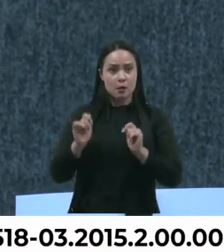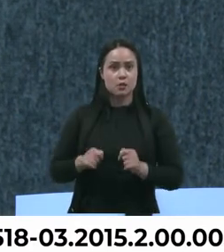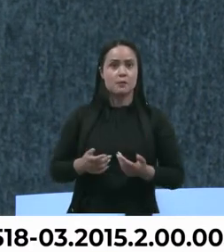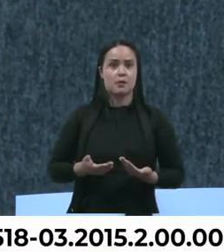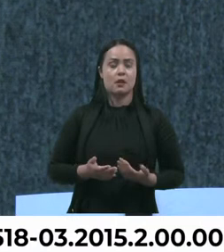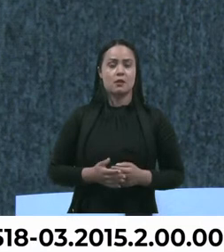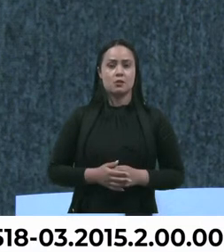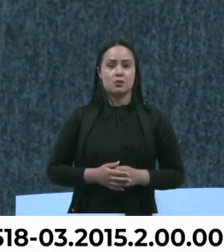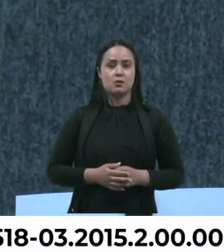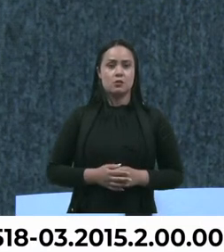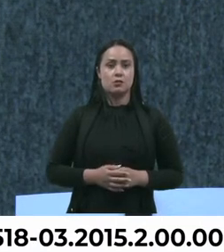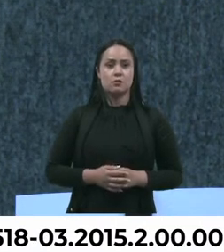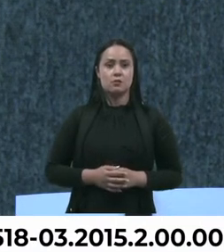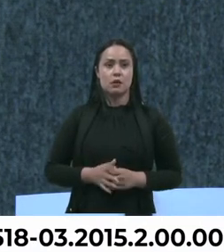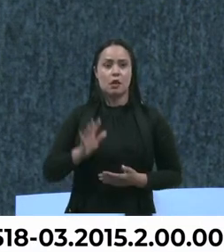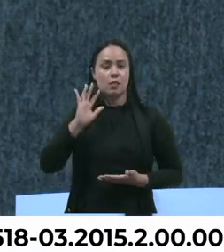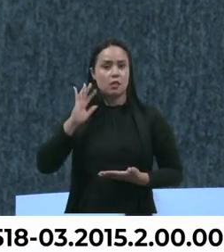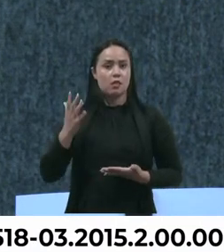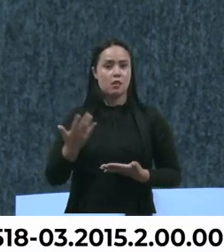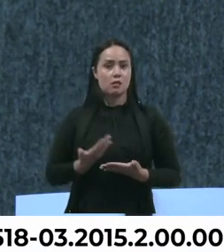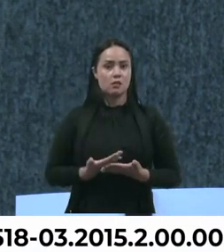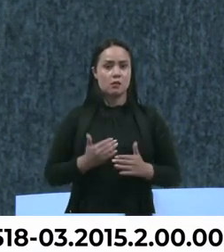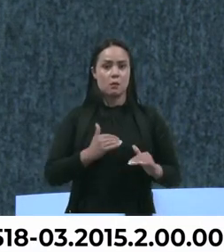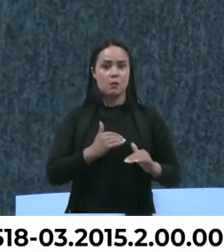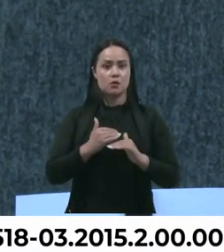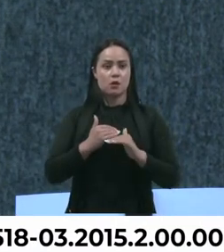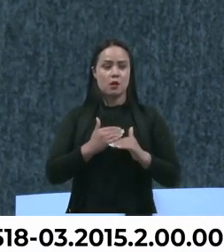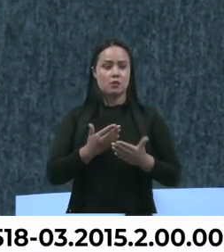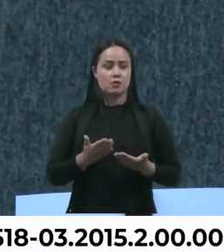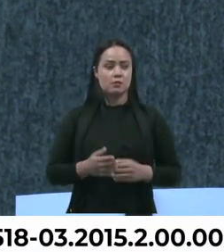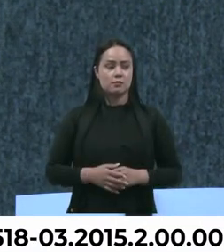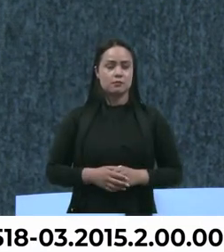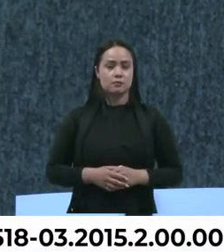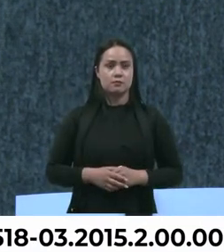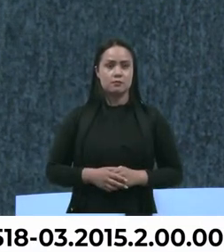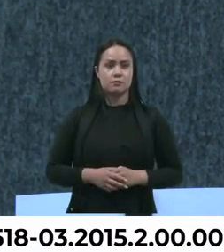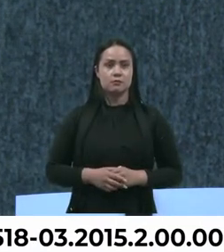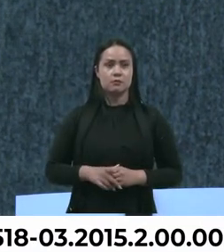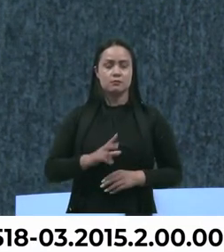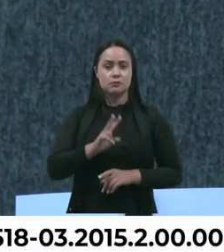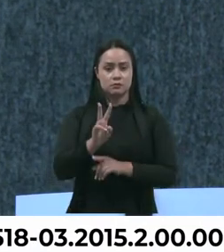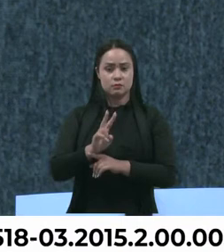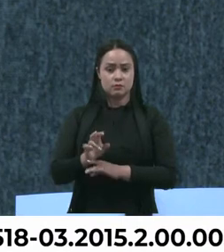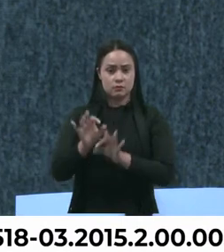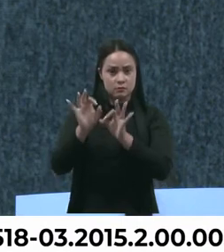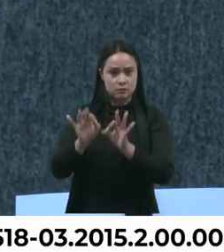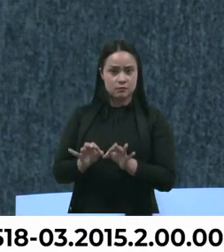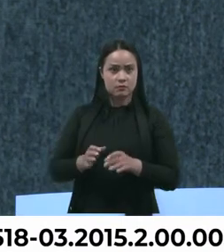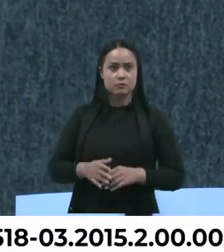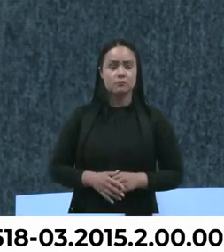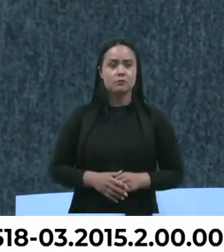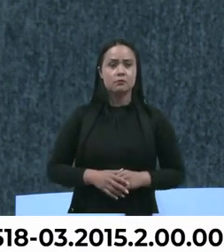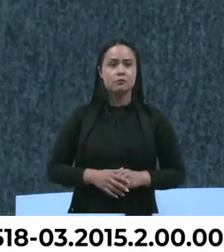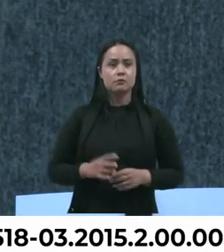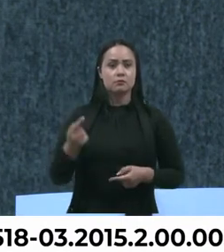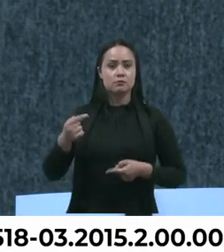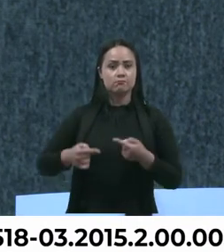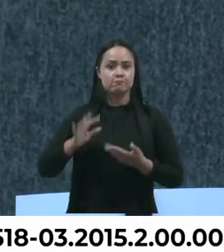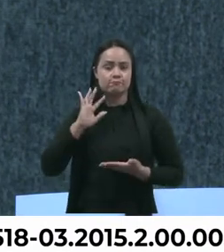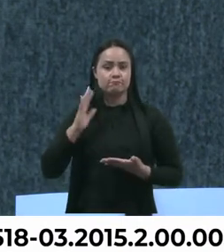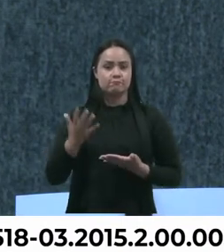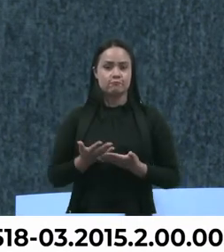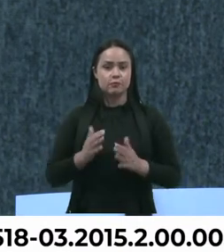possibilidade de decisão monocrática em revisão disciplinar contra